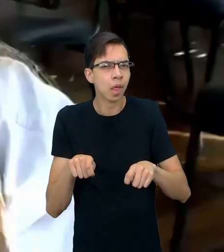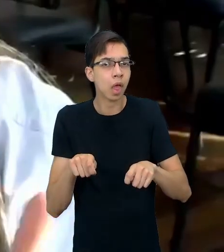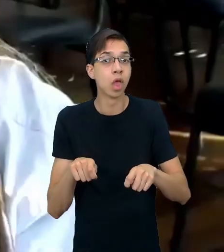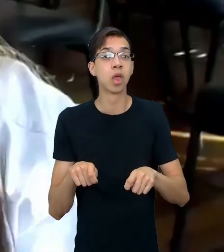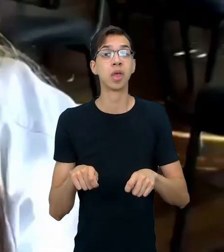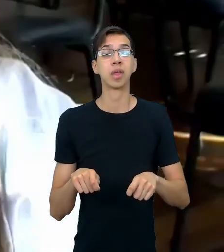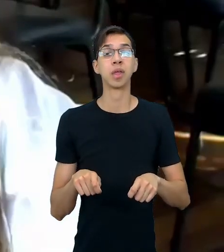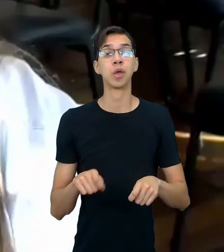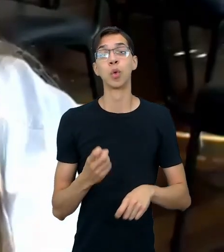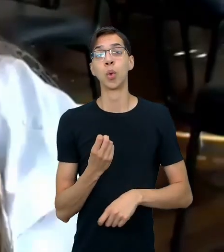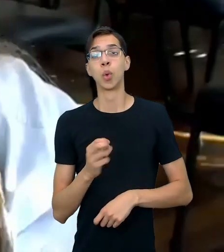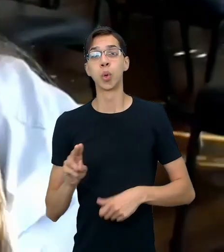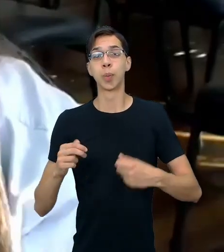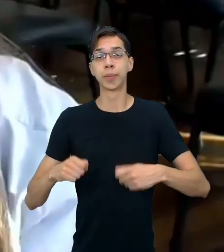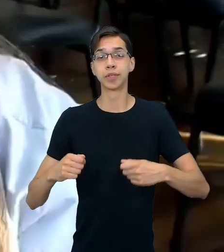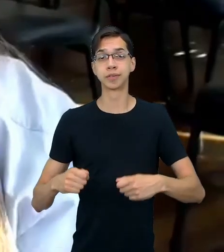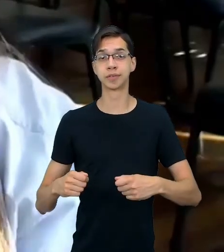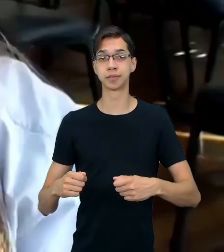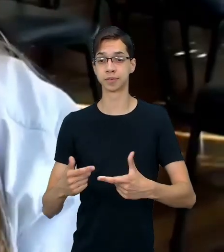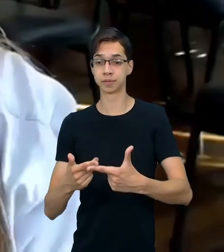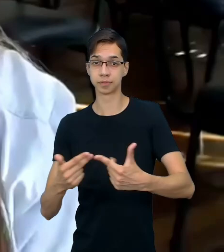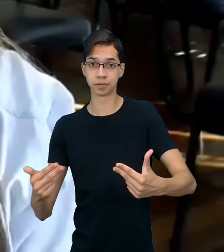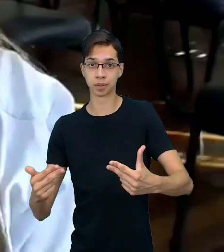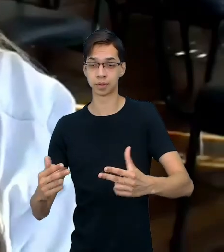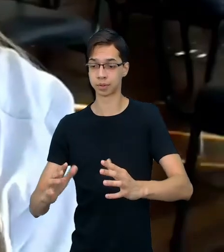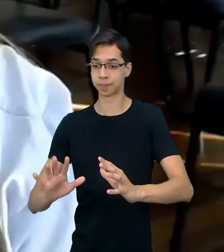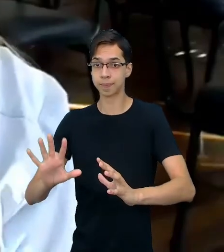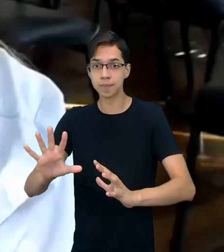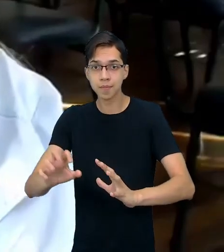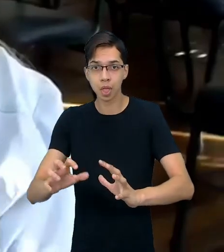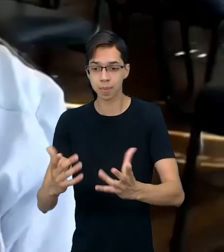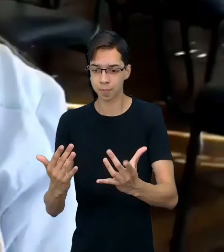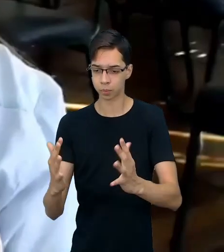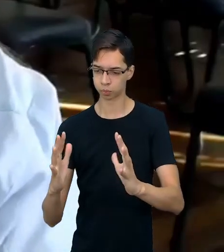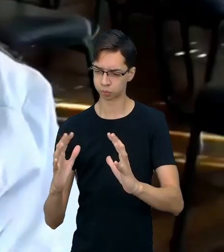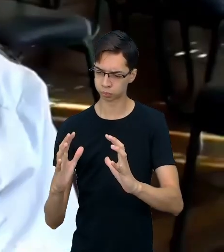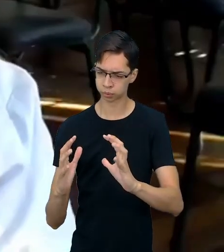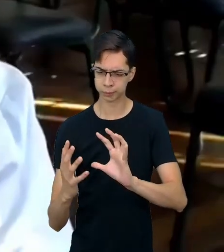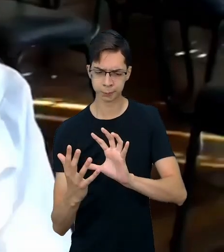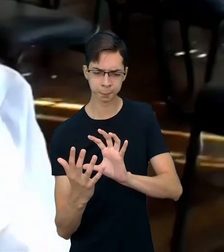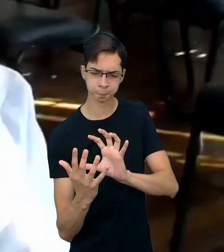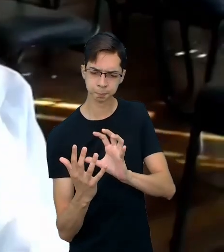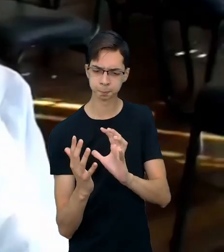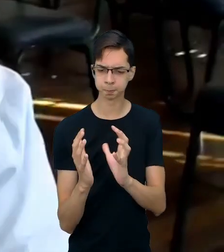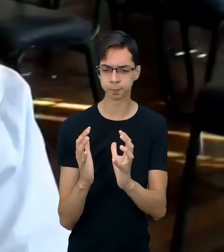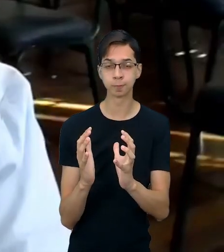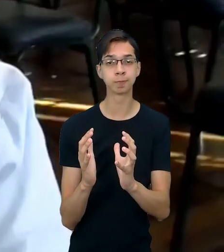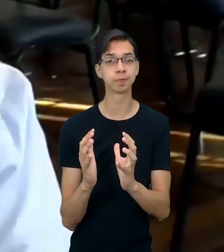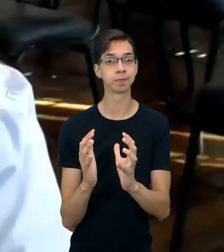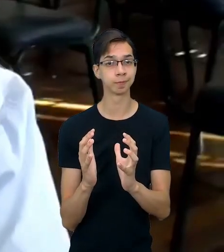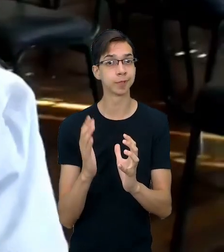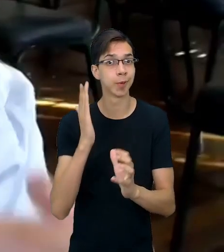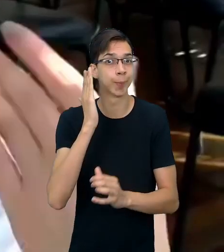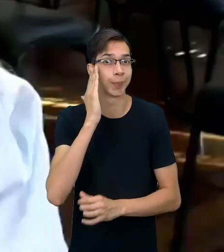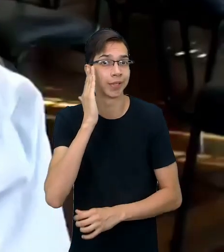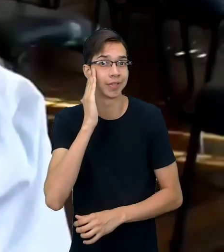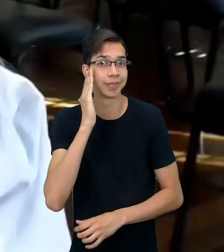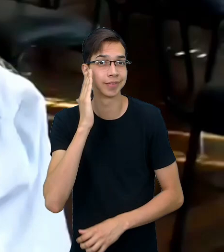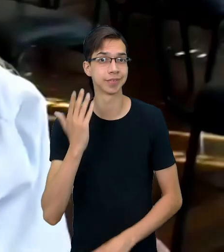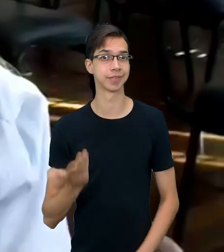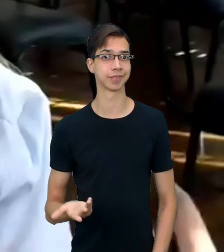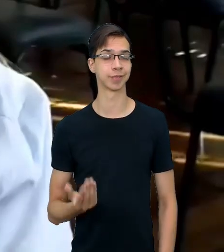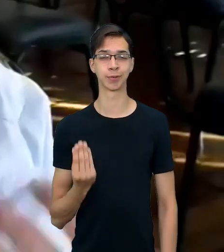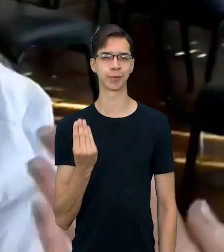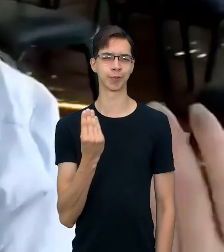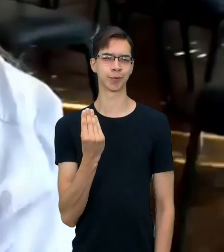essas figuras, ou se ainda não conseguem classificá-las sem um apoio, né? No nível